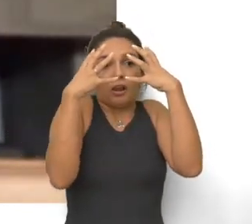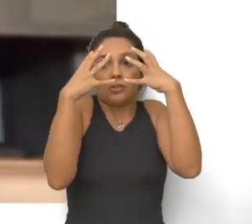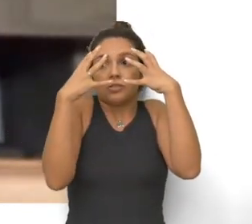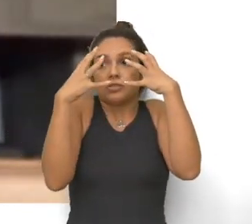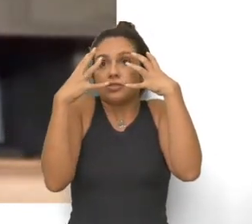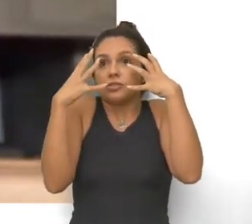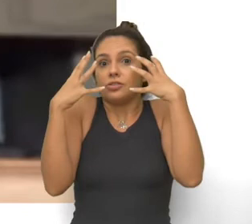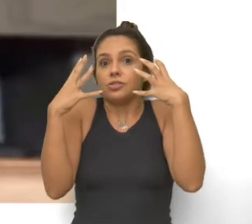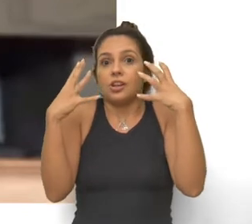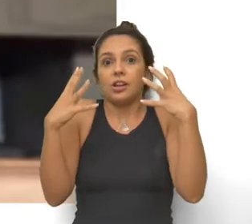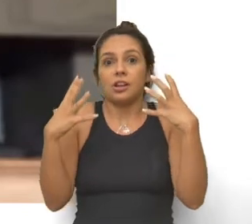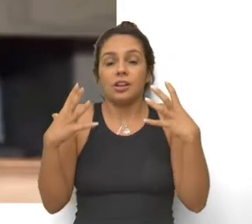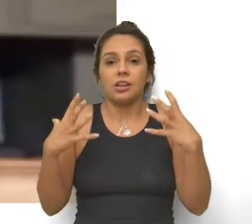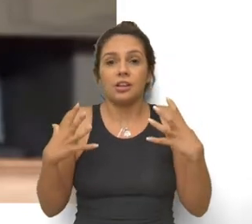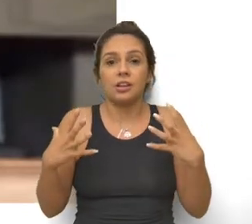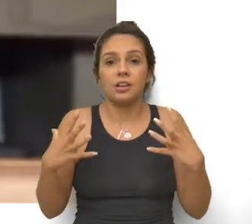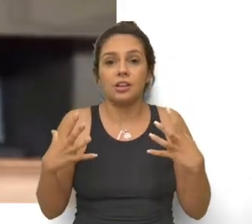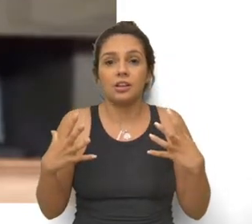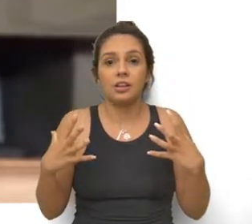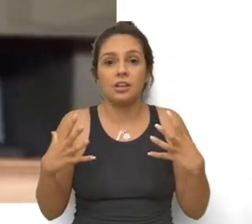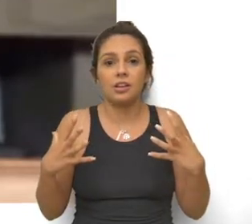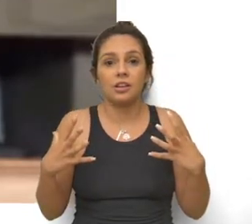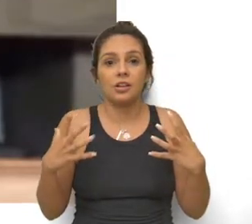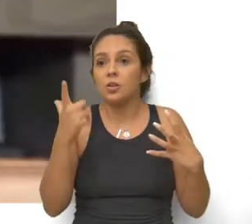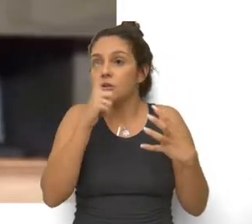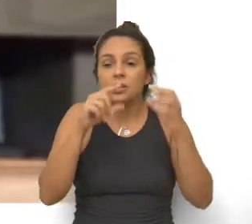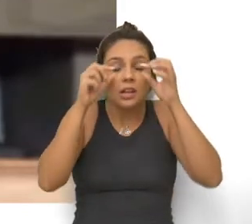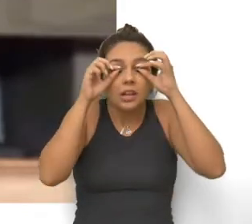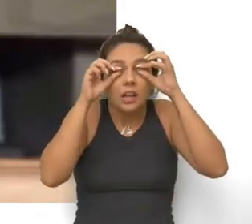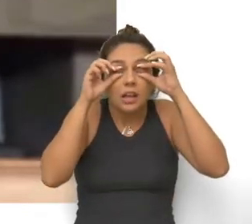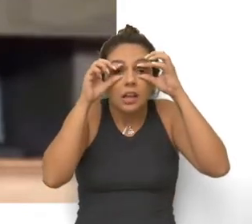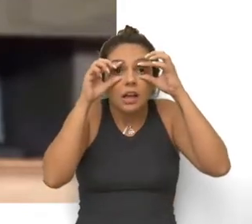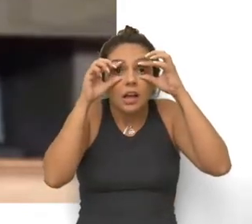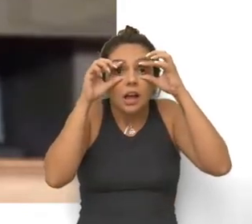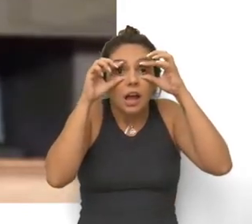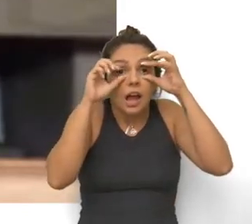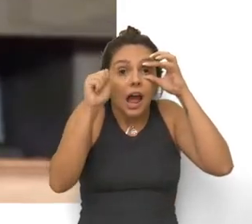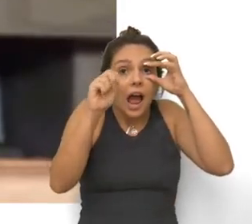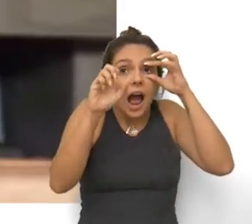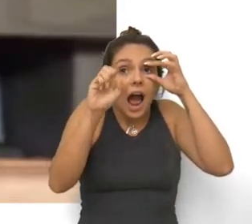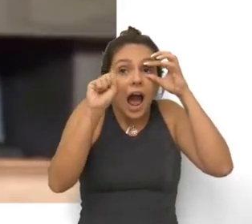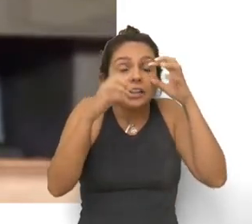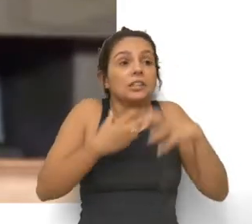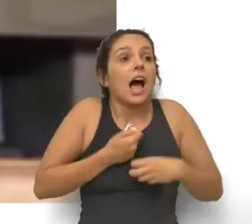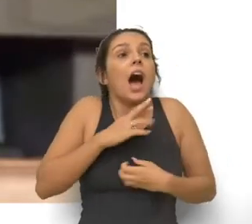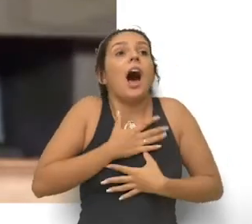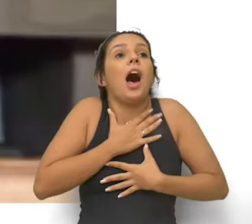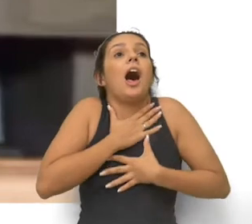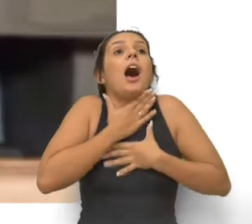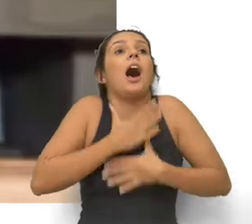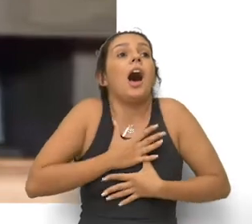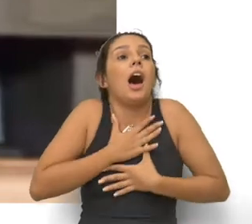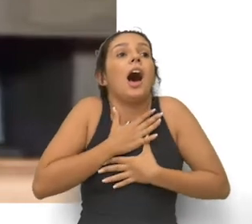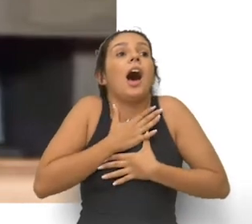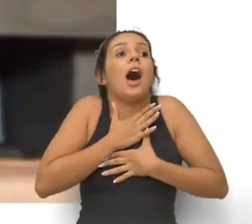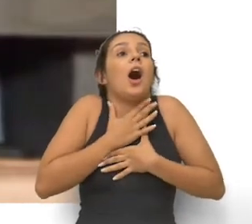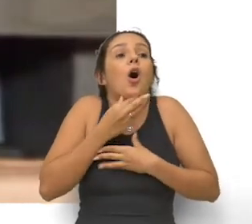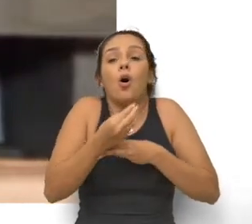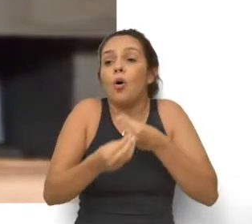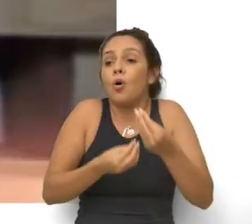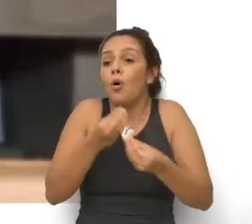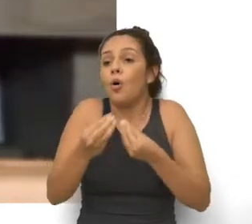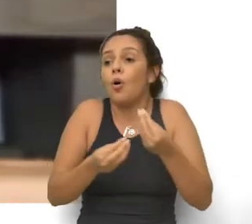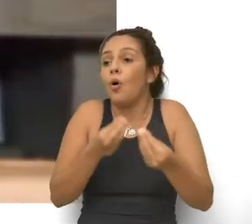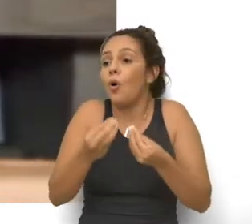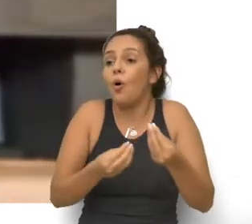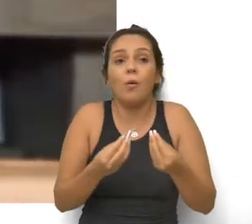inchar. Eu não consigo abrir os olhos, eu tô com essa asma desde cedo. Como assim?